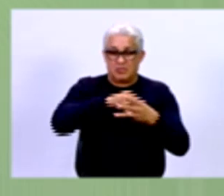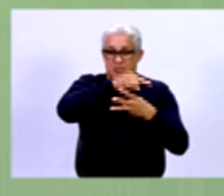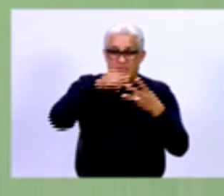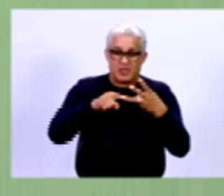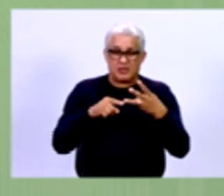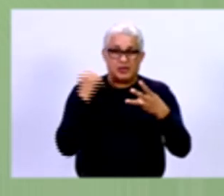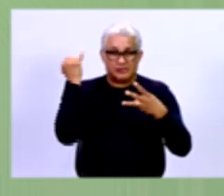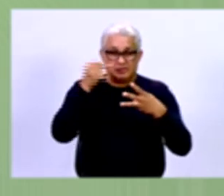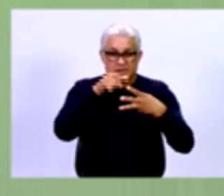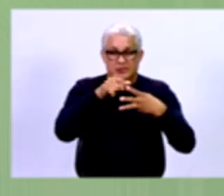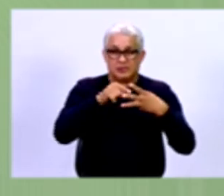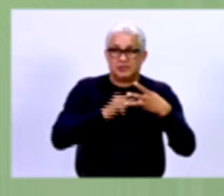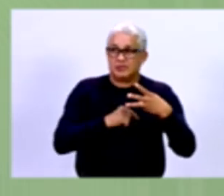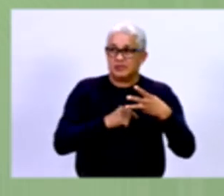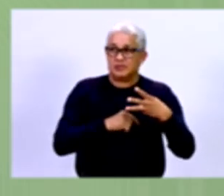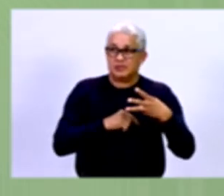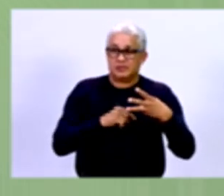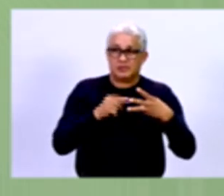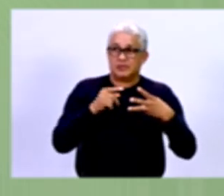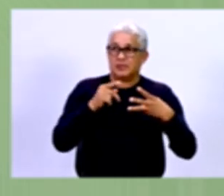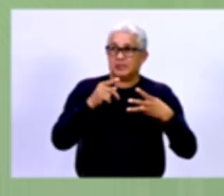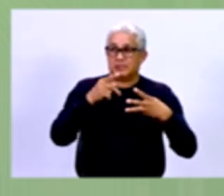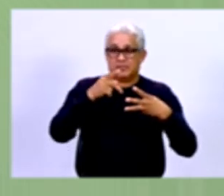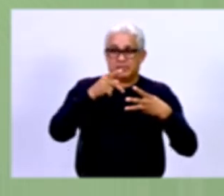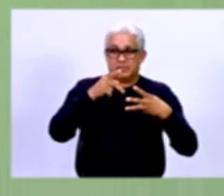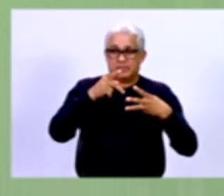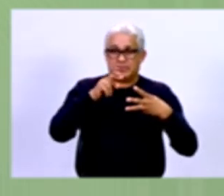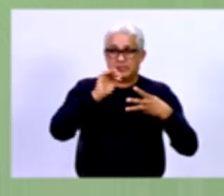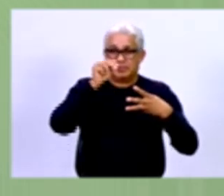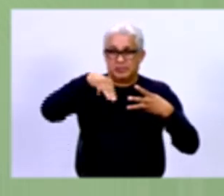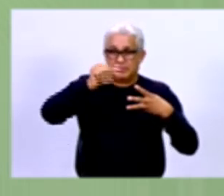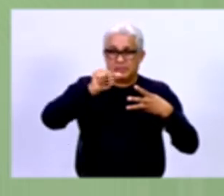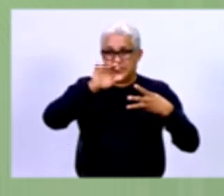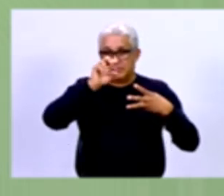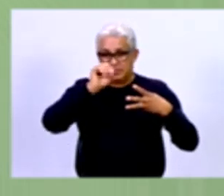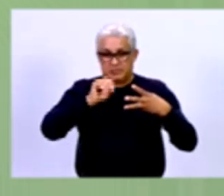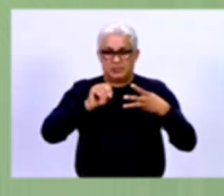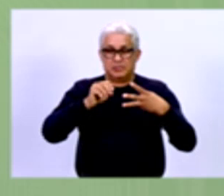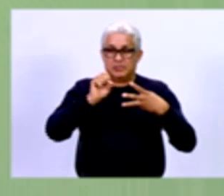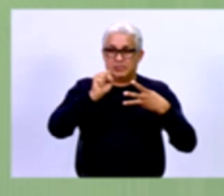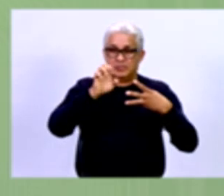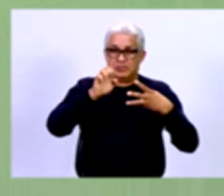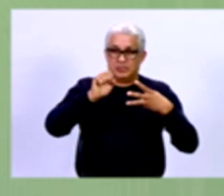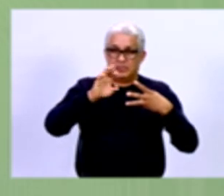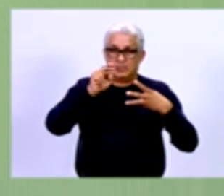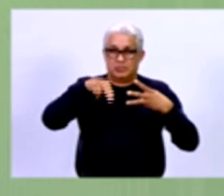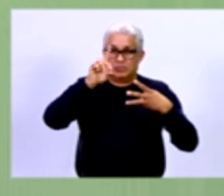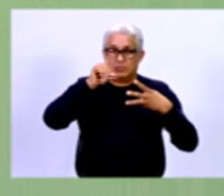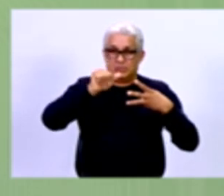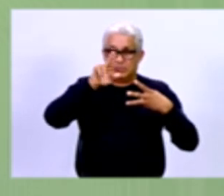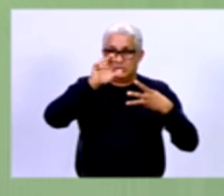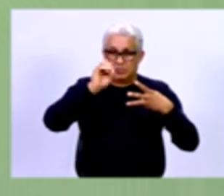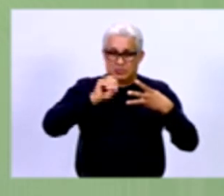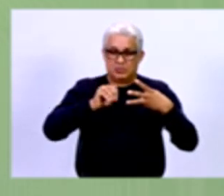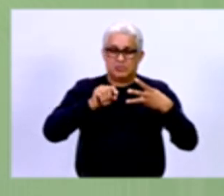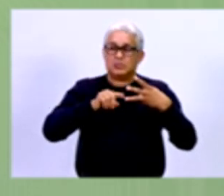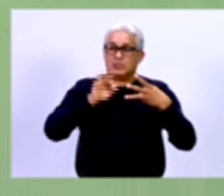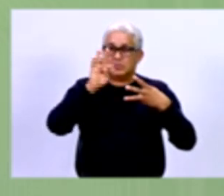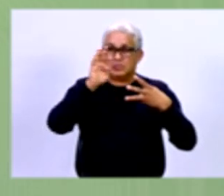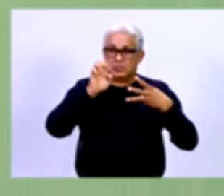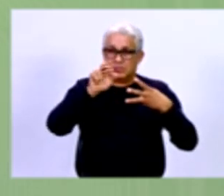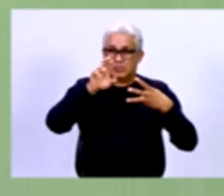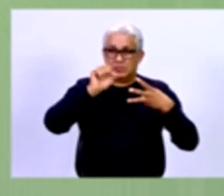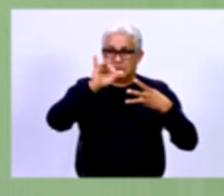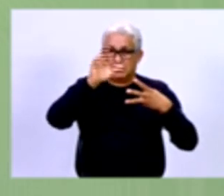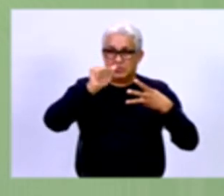da economia, os chamados setor primário, secundário e terciário. O primário é aquele setor extrativista e